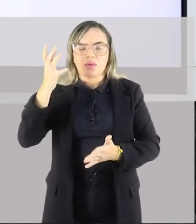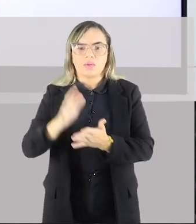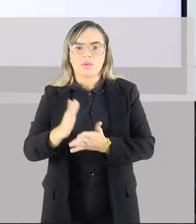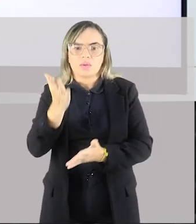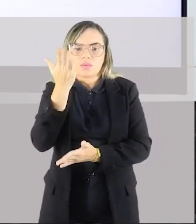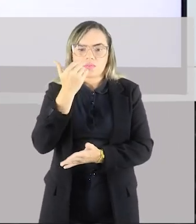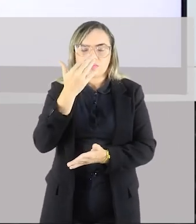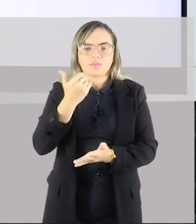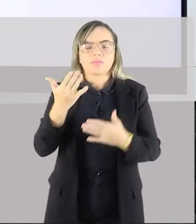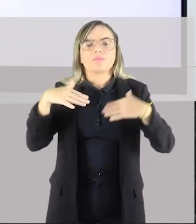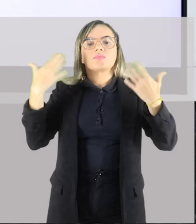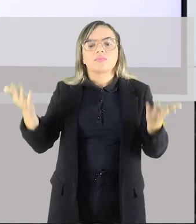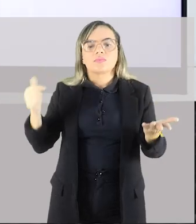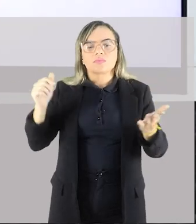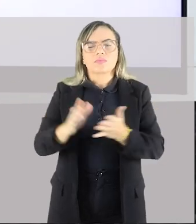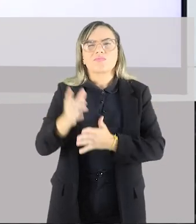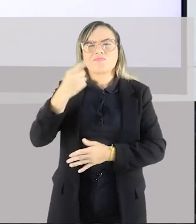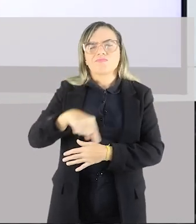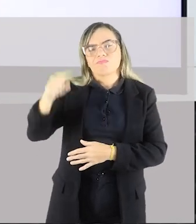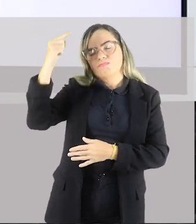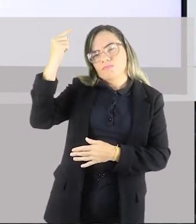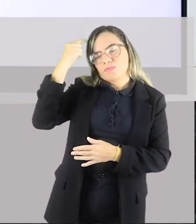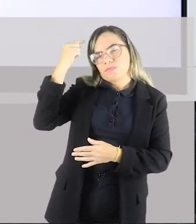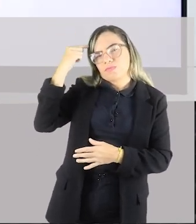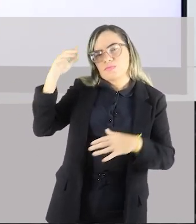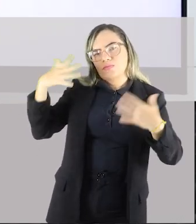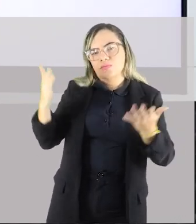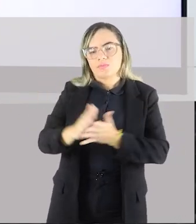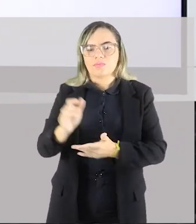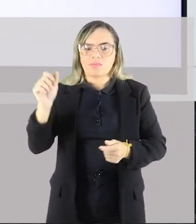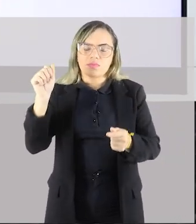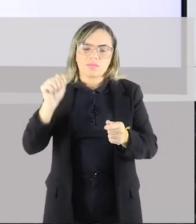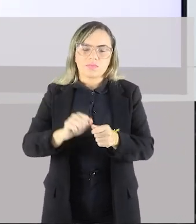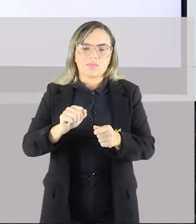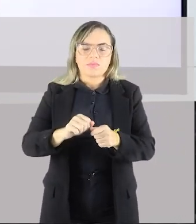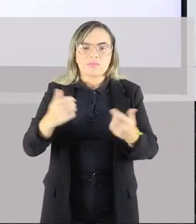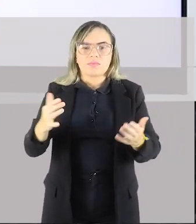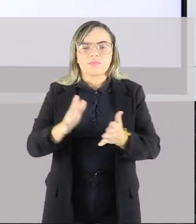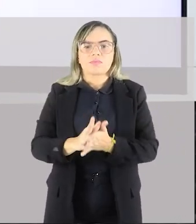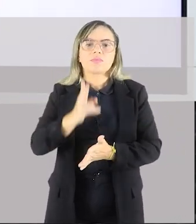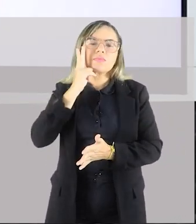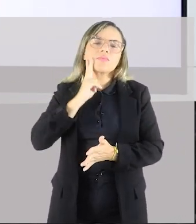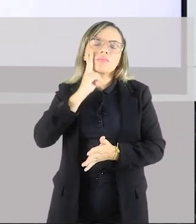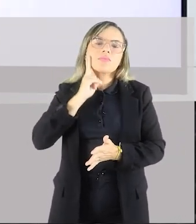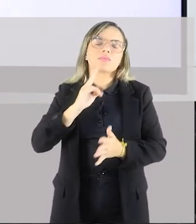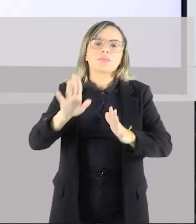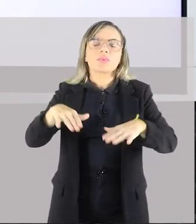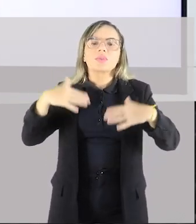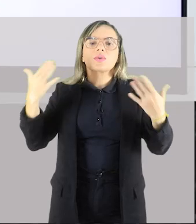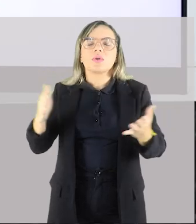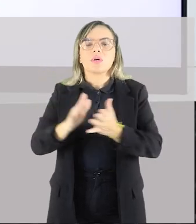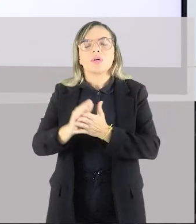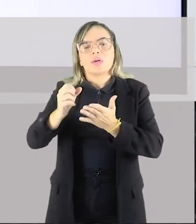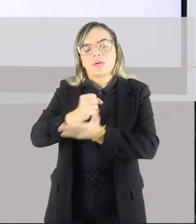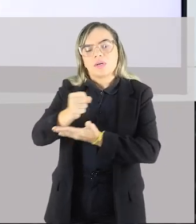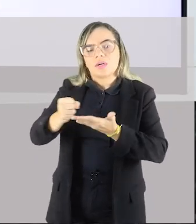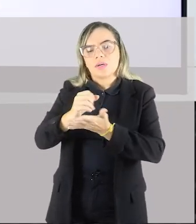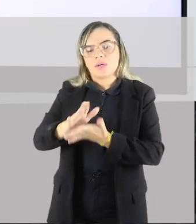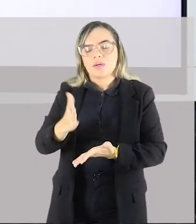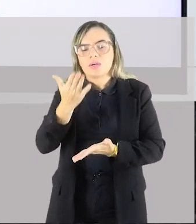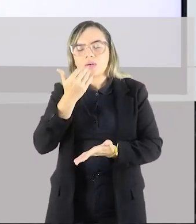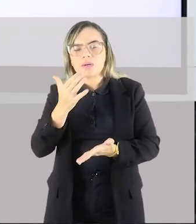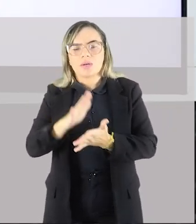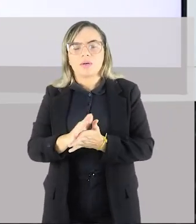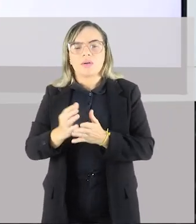o alimento, certo? Pensa aí, quando a gente vai fazer um vinho, qual é a fonte de alimento que a gente dá para